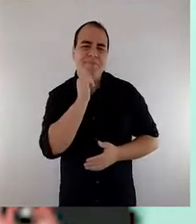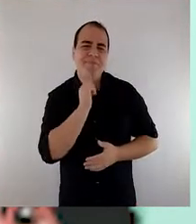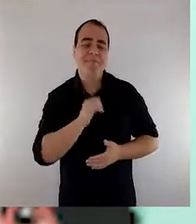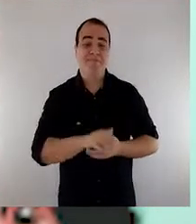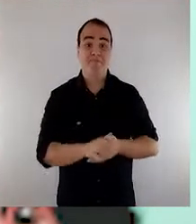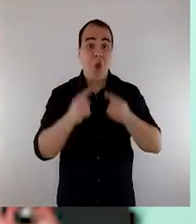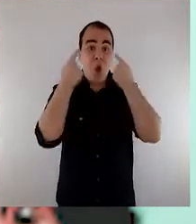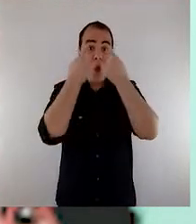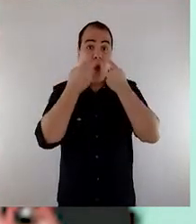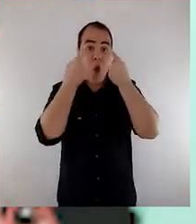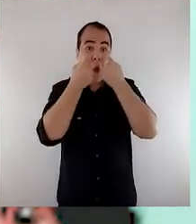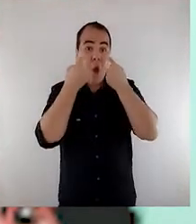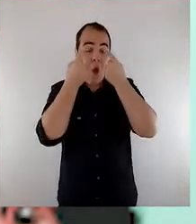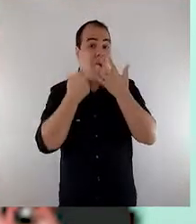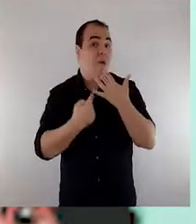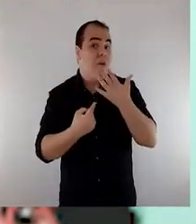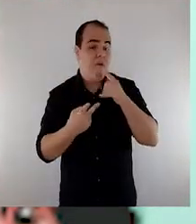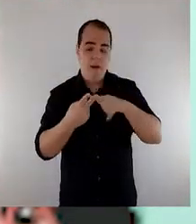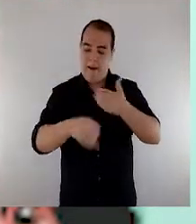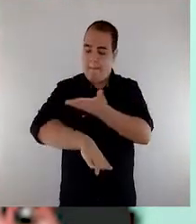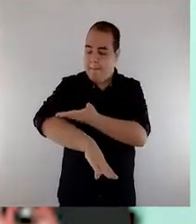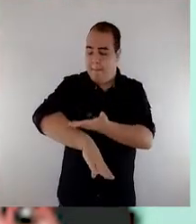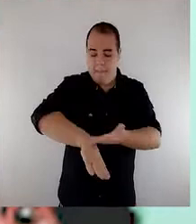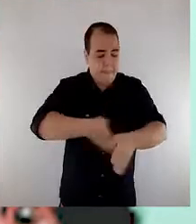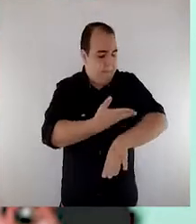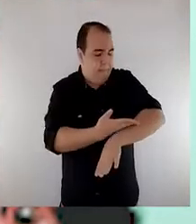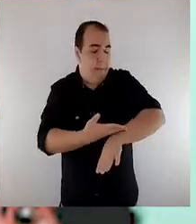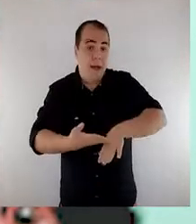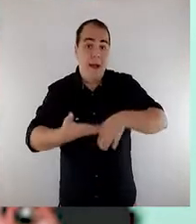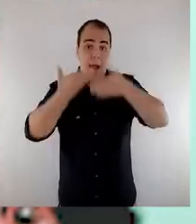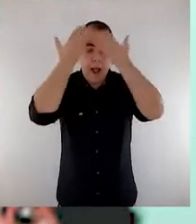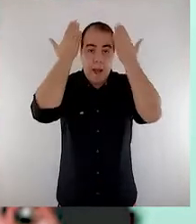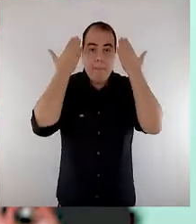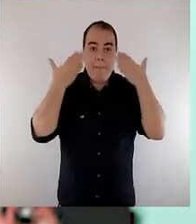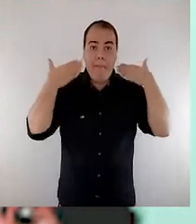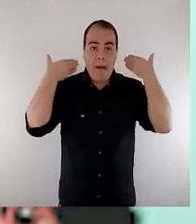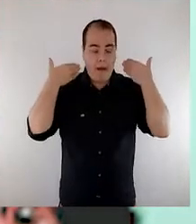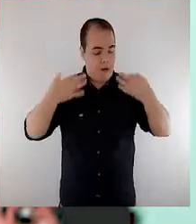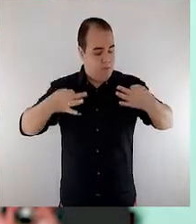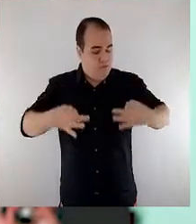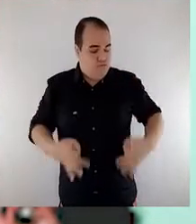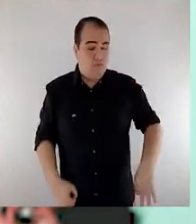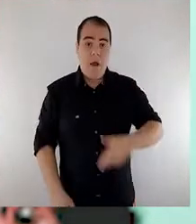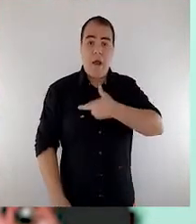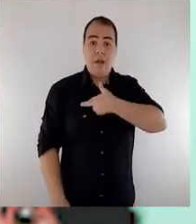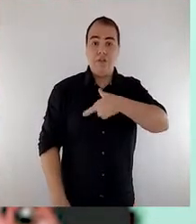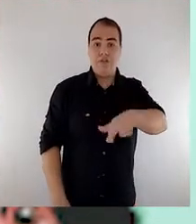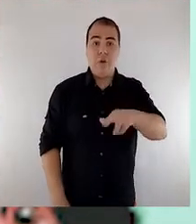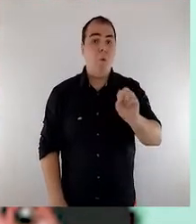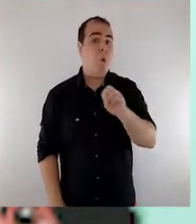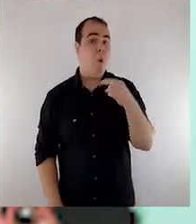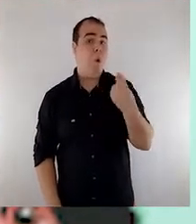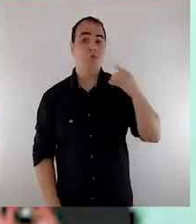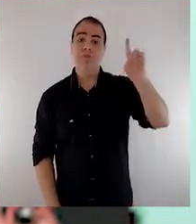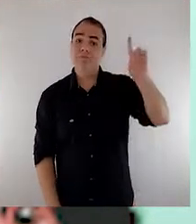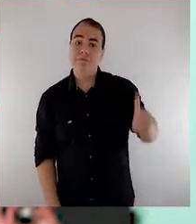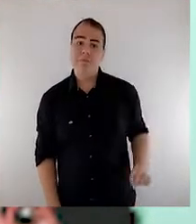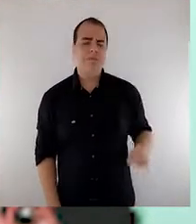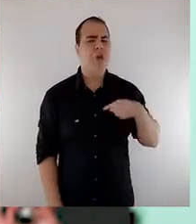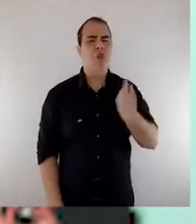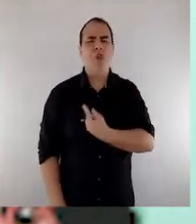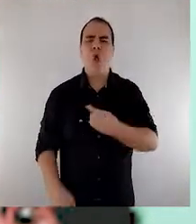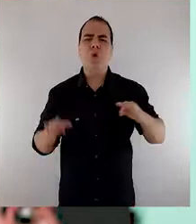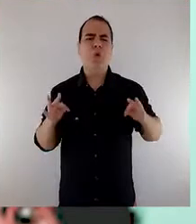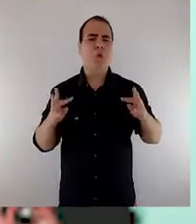Por exemplo, cor dos olhos, pele, cabelo, postura, religião ou deficiência.